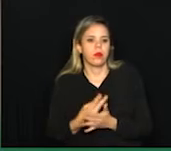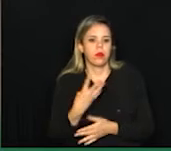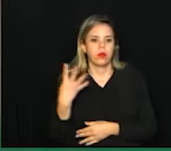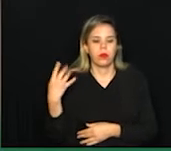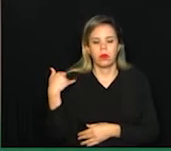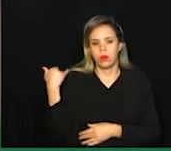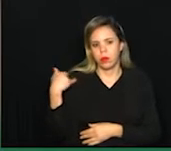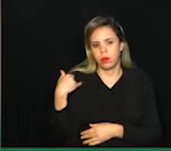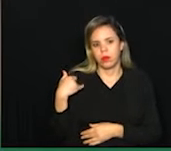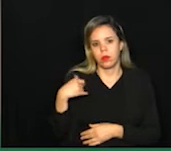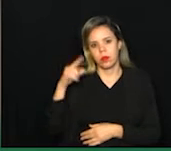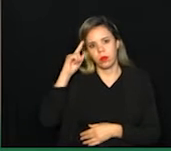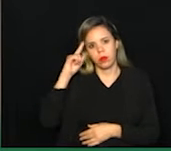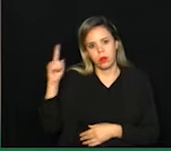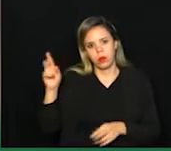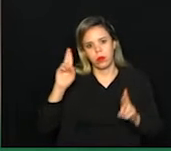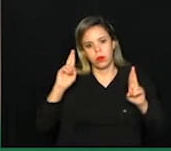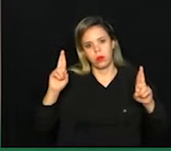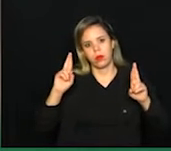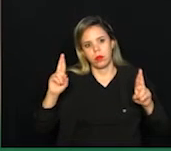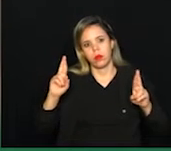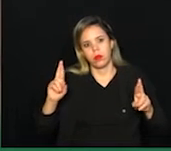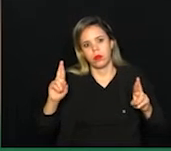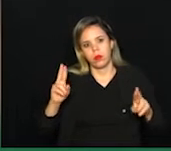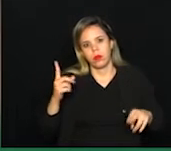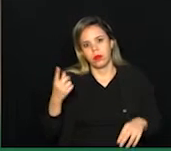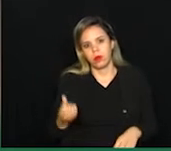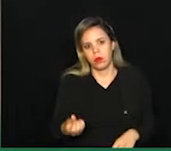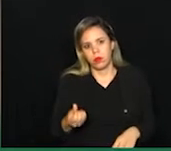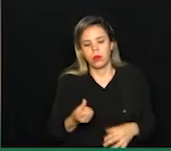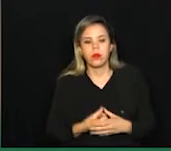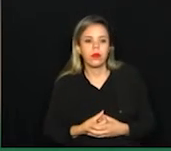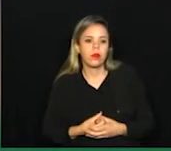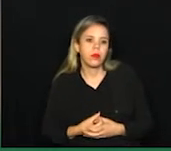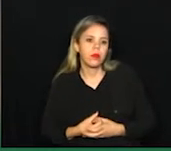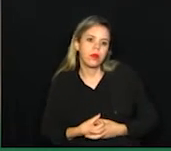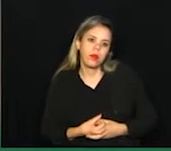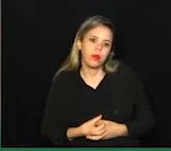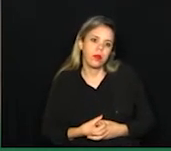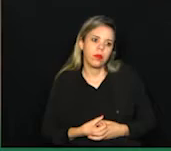24 anos. E o nosso Dia da Esperança é o dia 16.